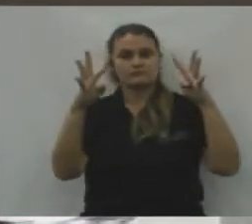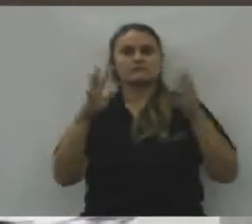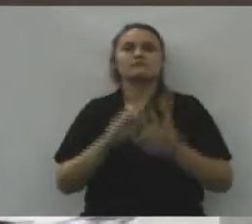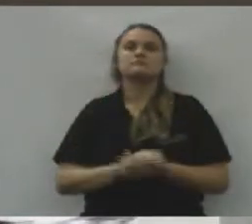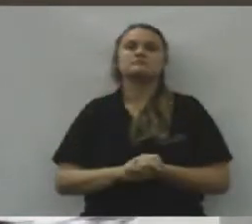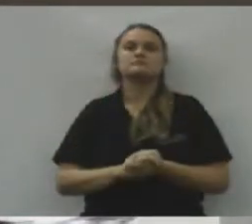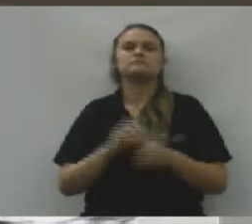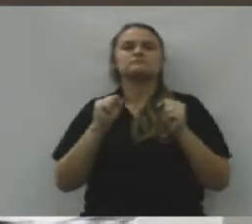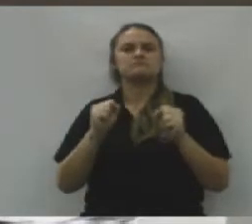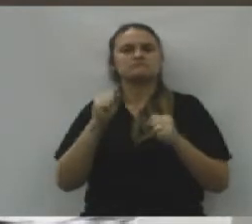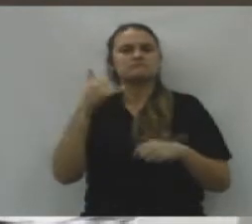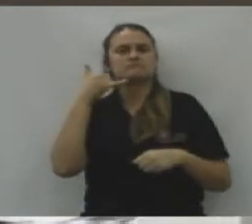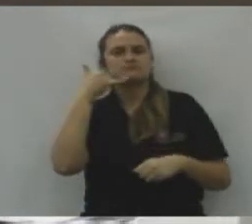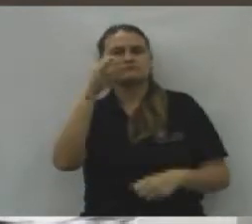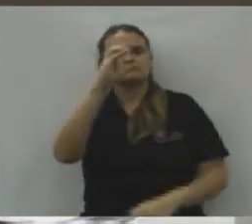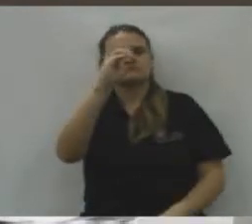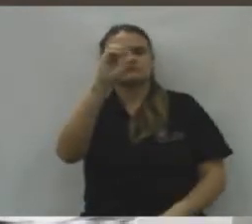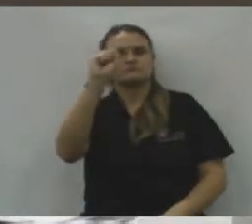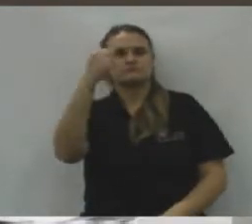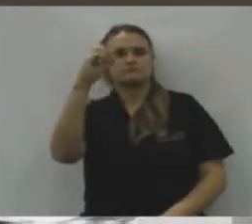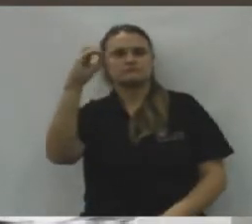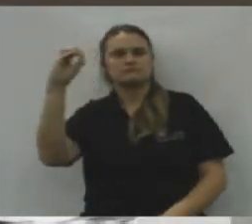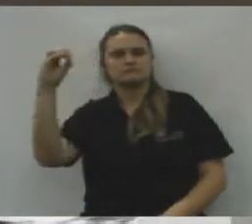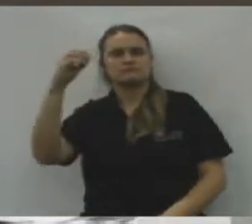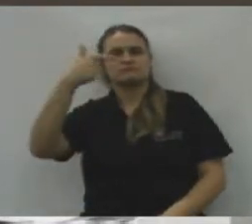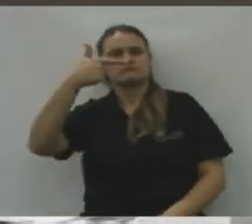Sanepar é feito pelo telefone